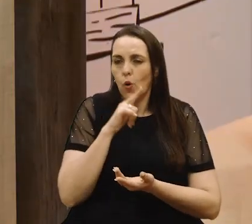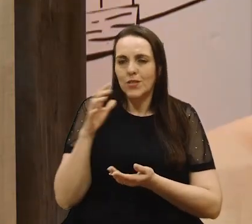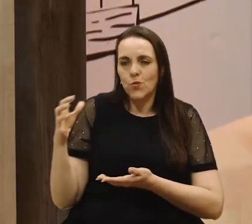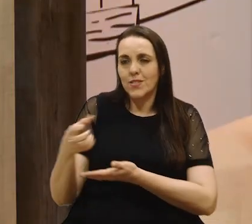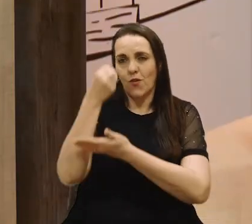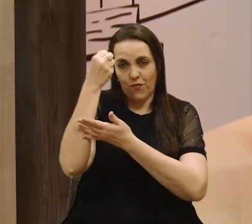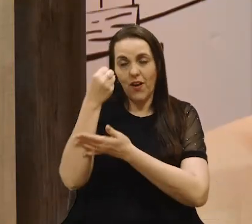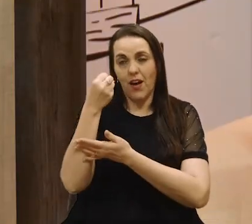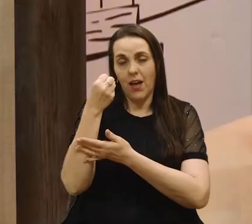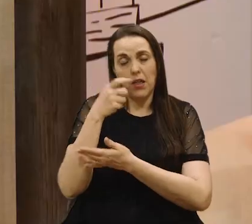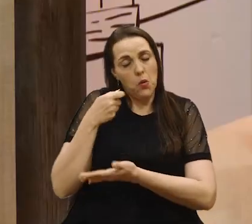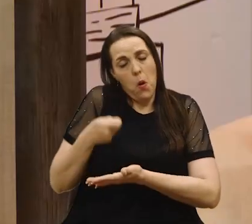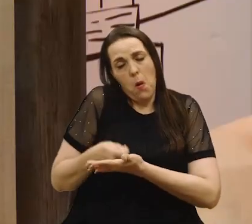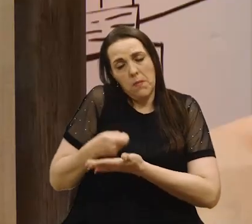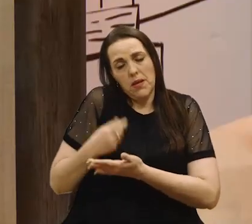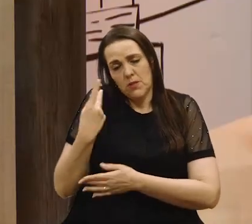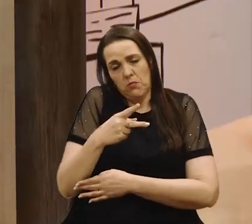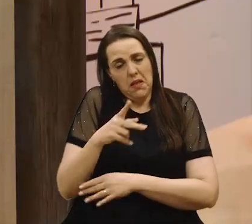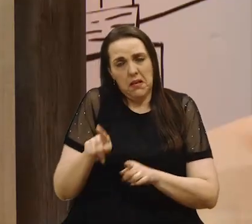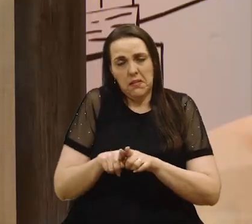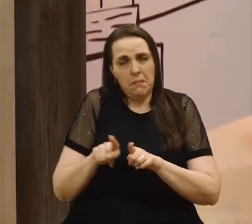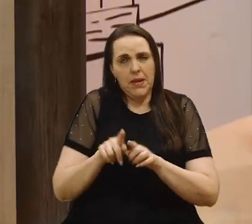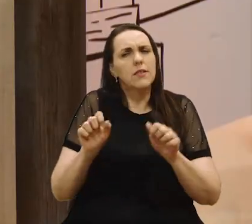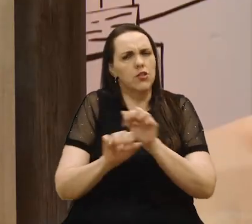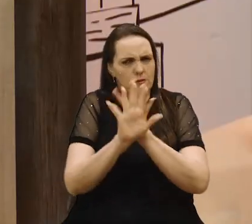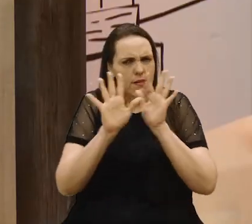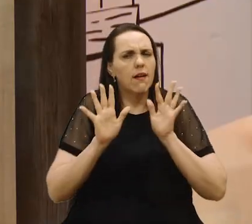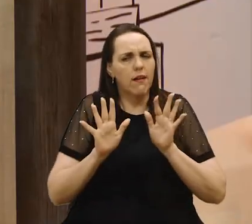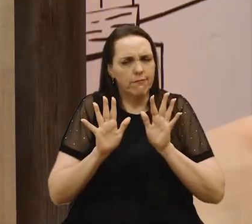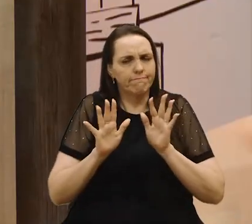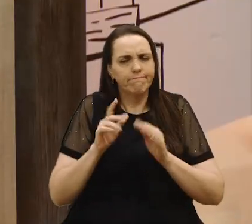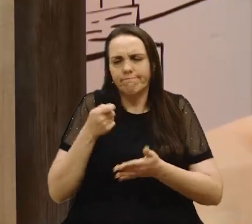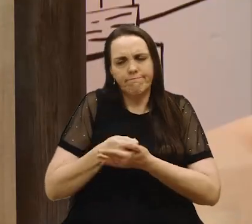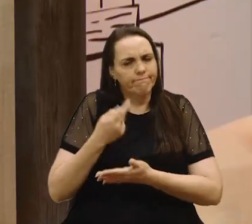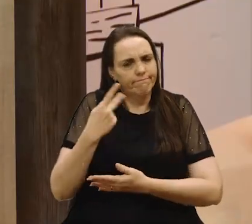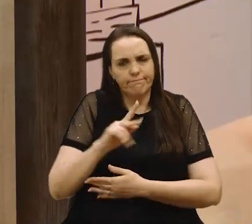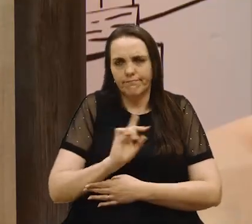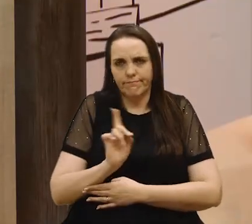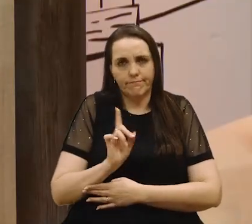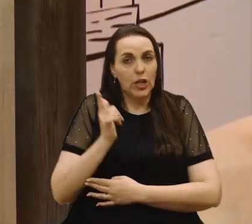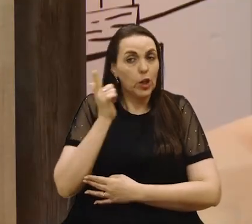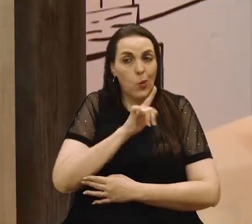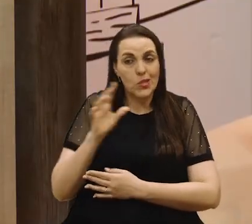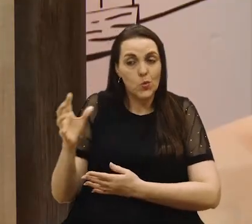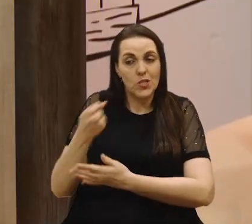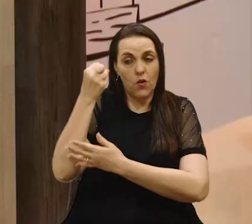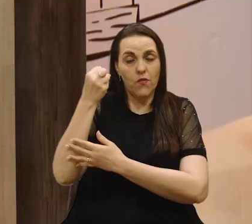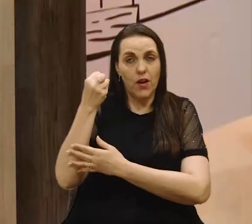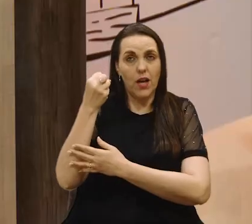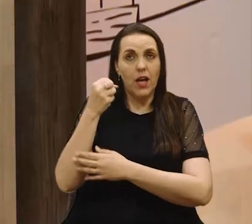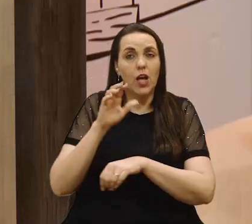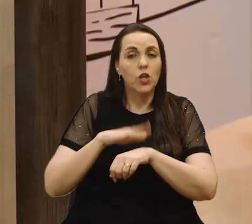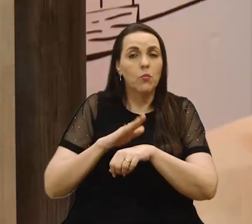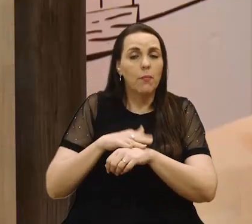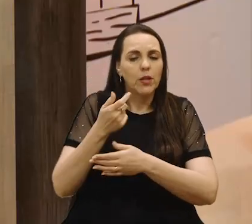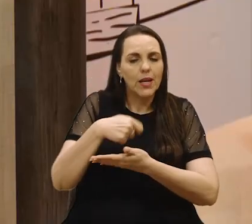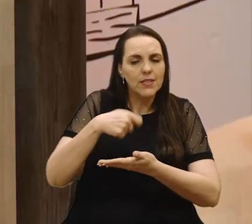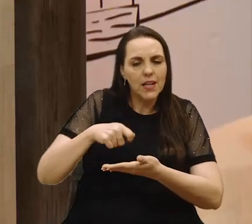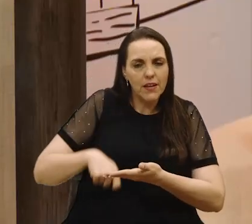conseguiu salvar eles, que não era uma obrigação dela, inclusive, deixando muito claro, né? Ela não conseguiu salvar eles,